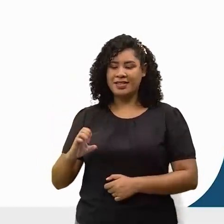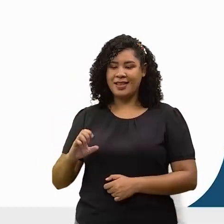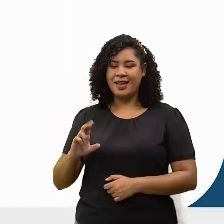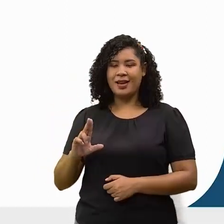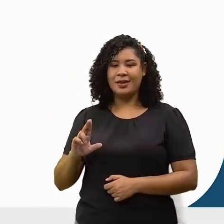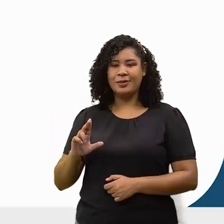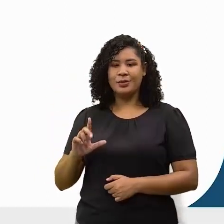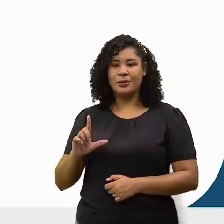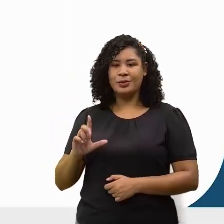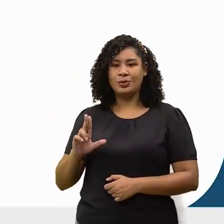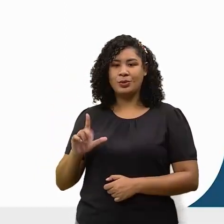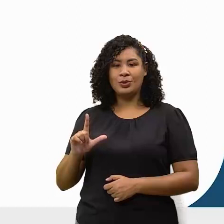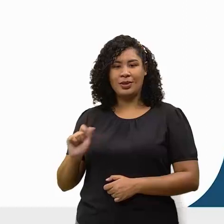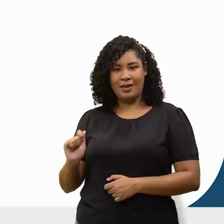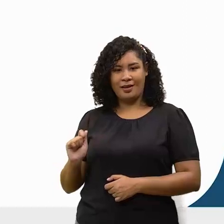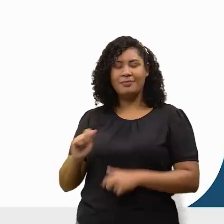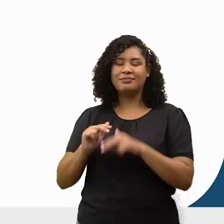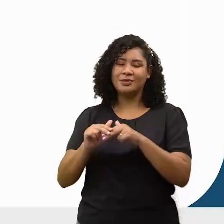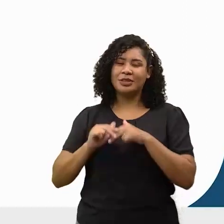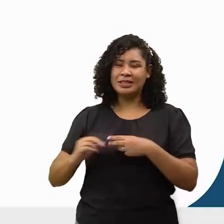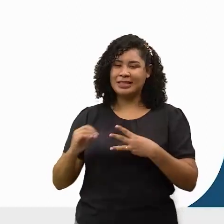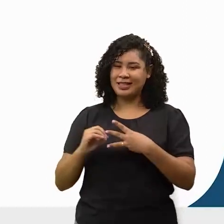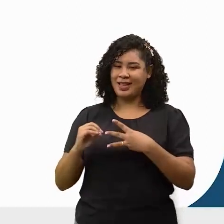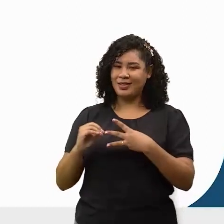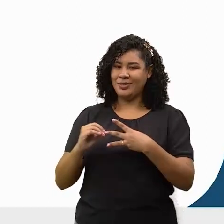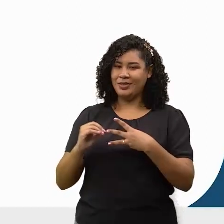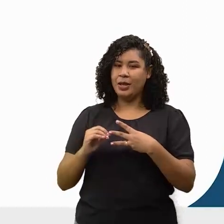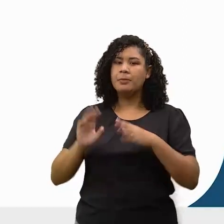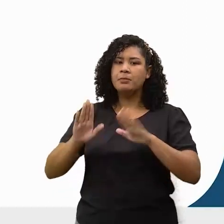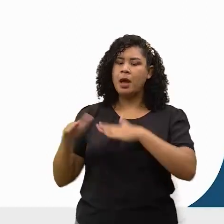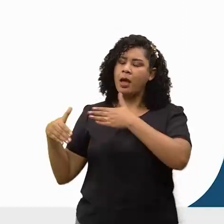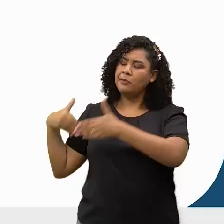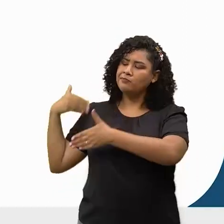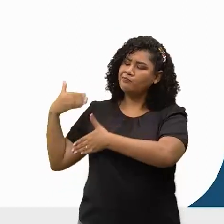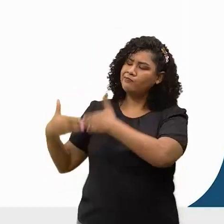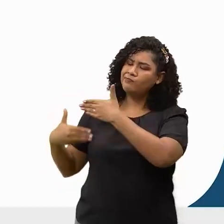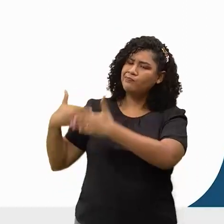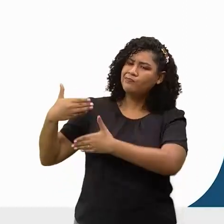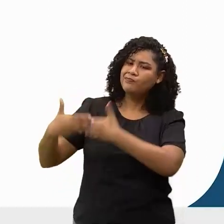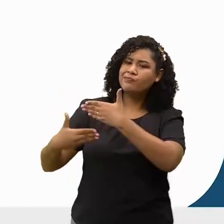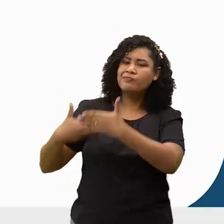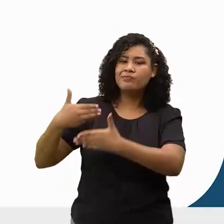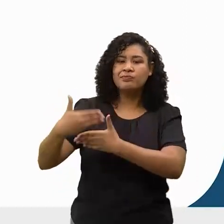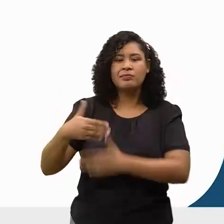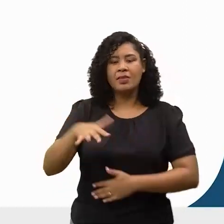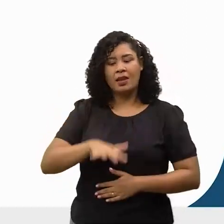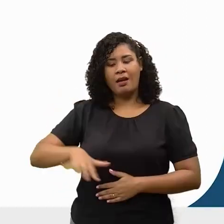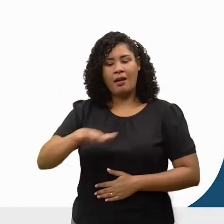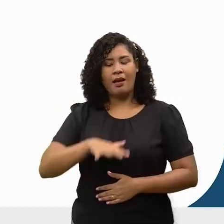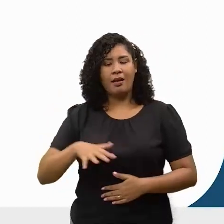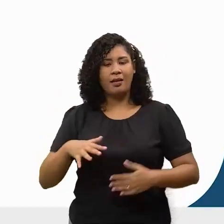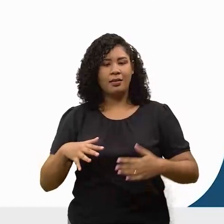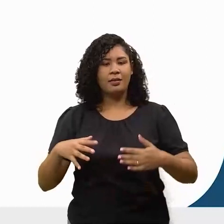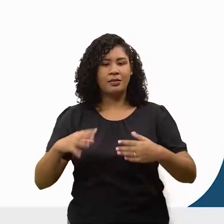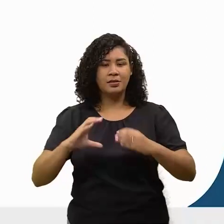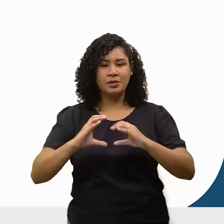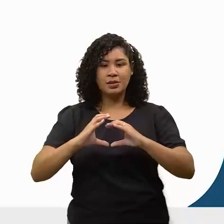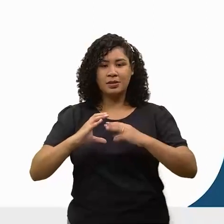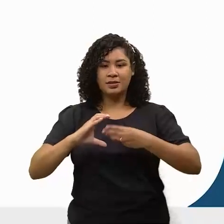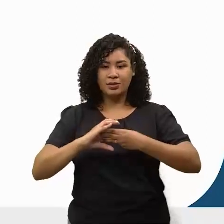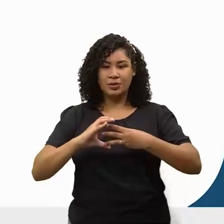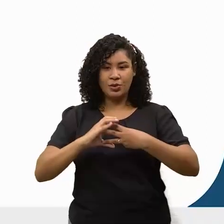ao longo da história, a citologia foi encorpando principalmente com a complexidade do